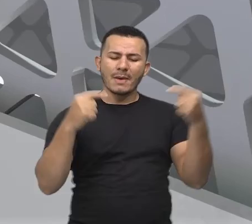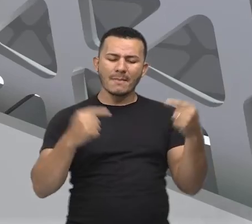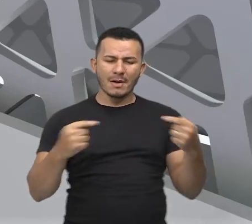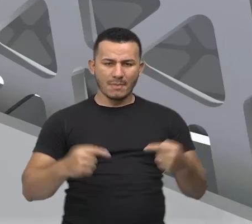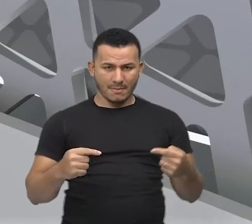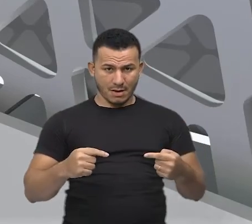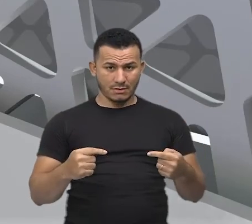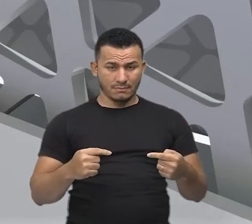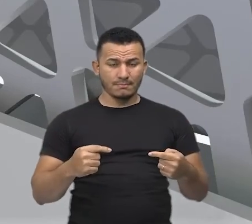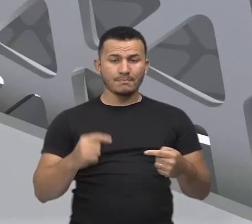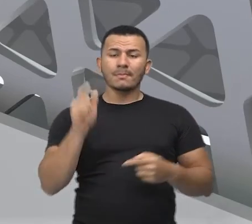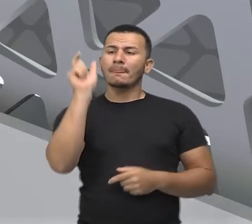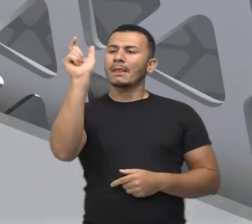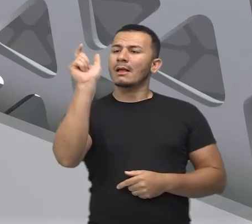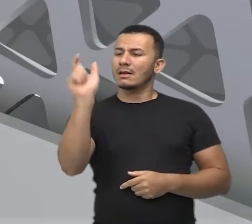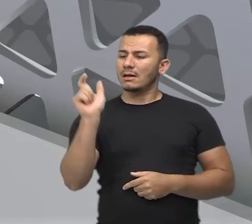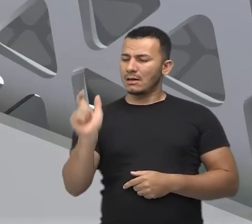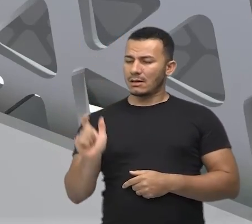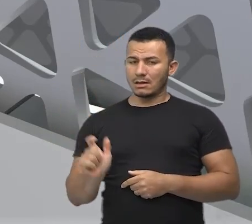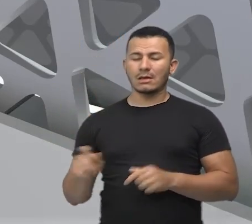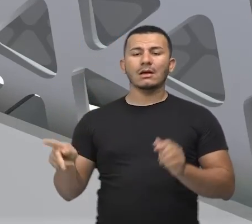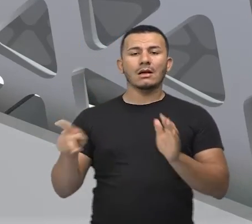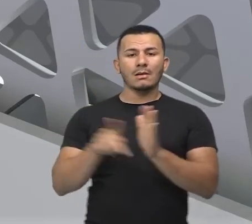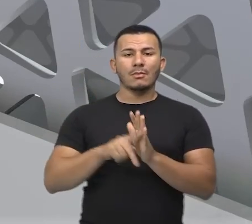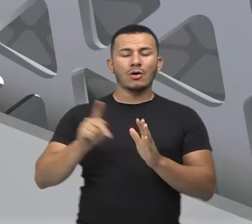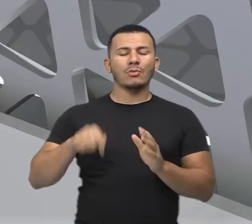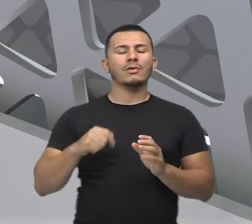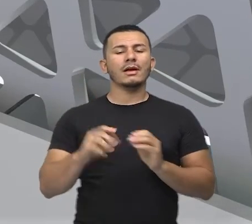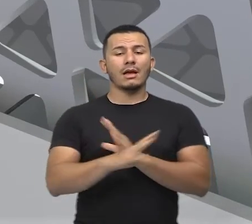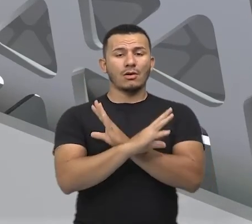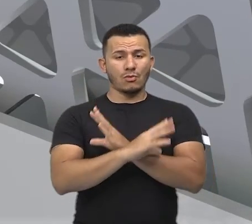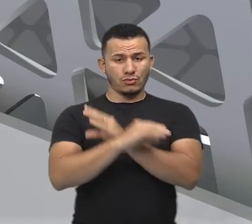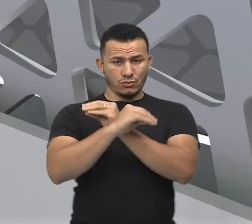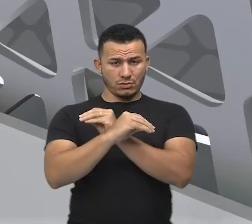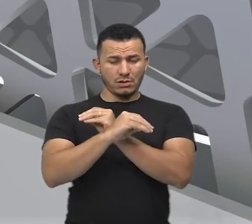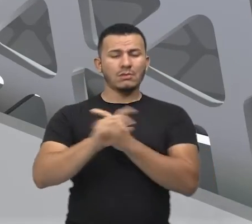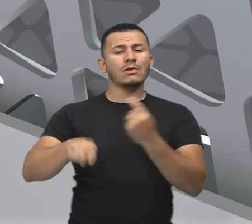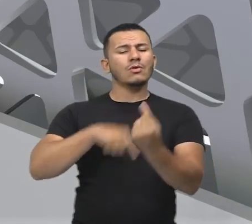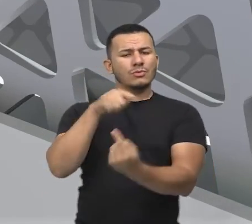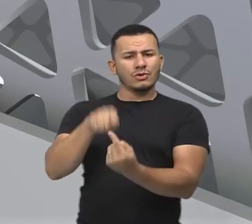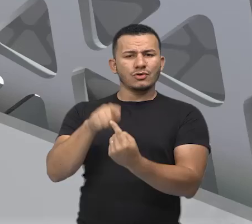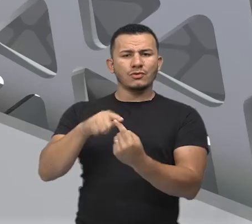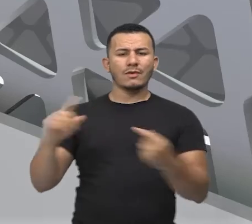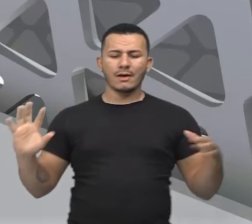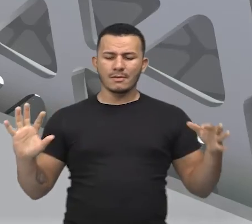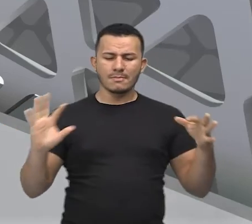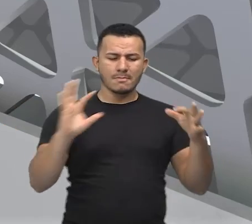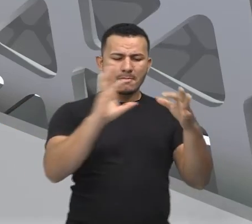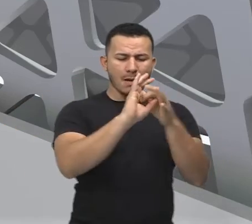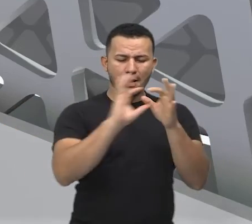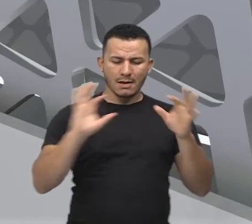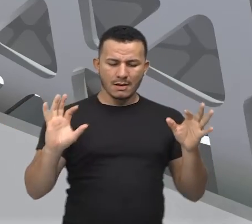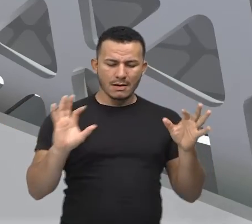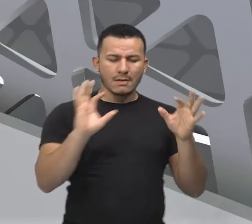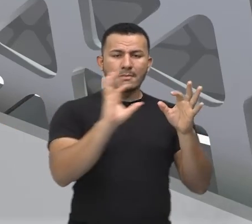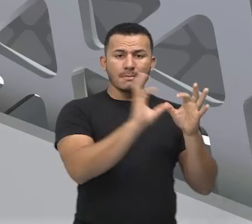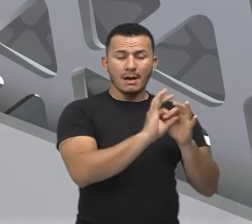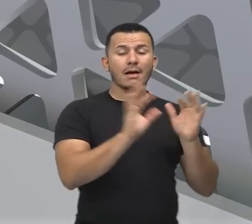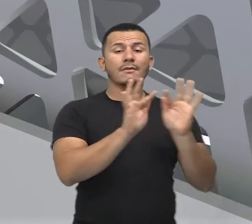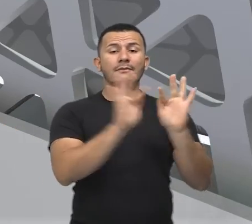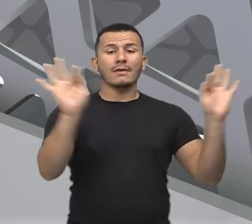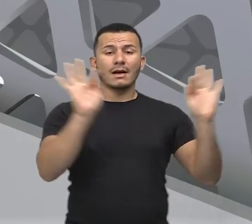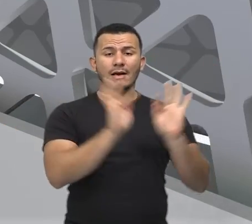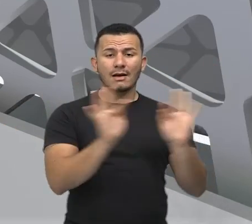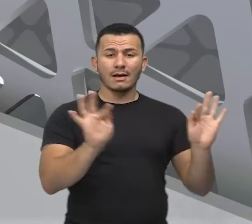Já estudamos essas palavras, que são exatamente as conjunções. Elas têm a função de ligar, conectar